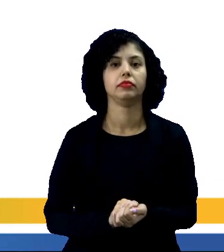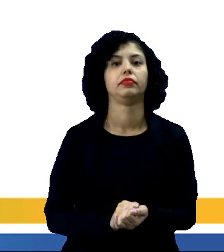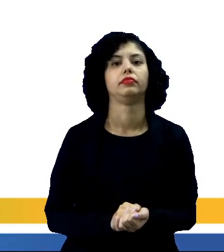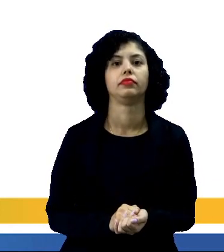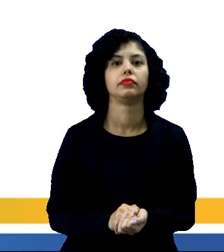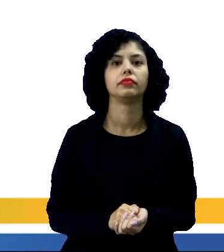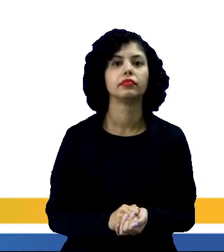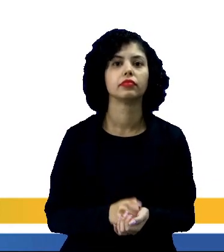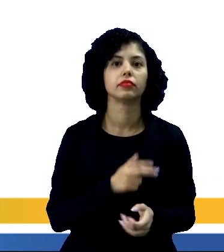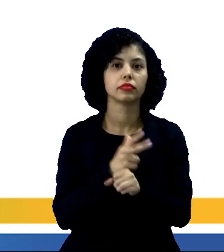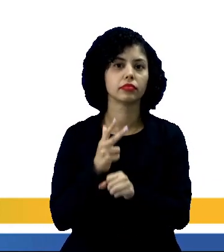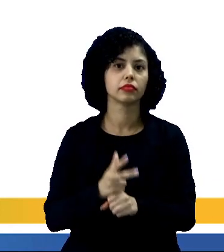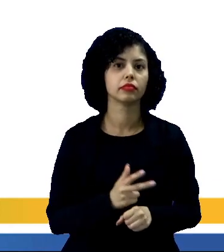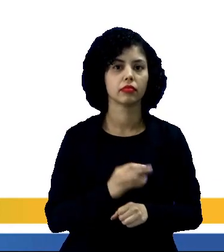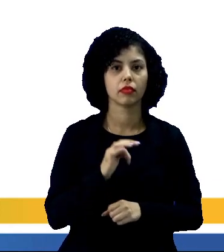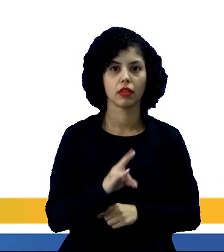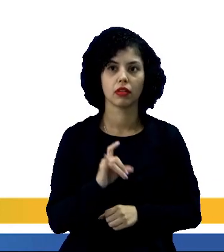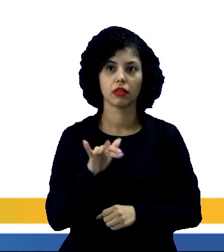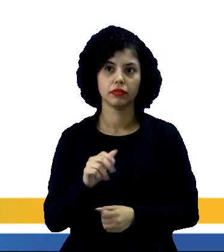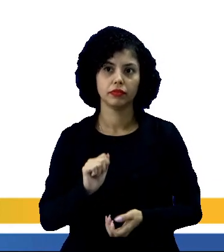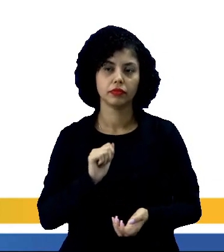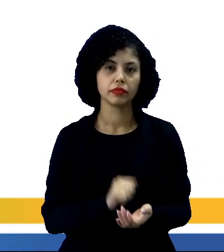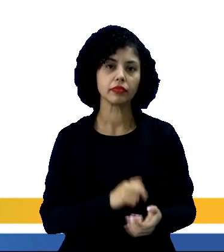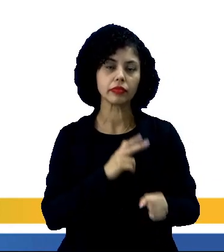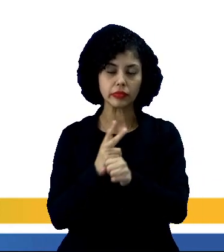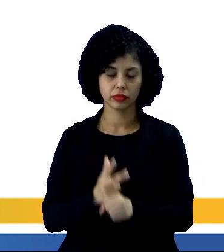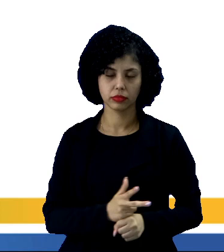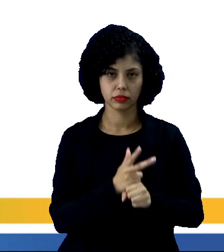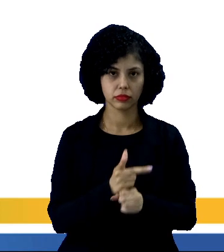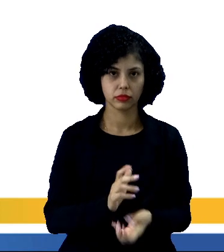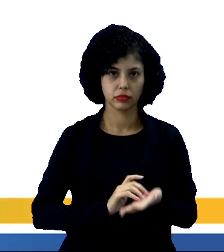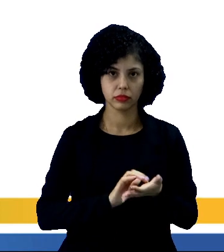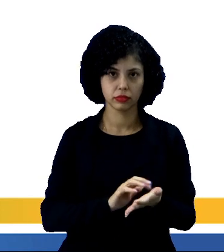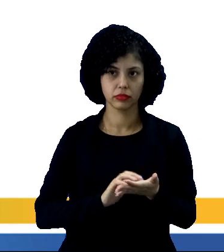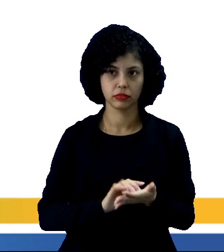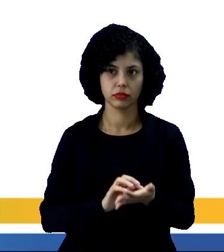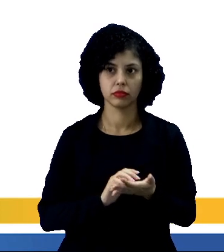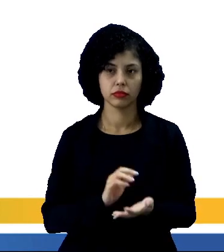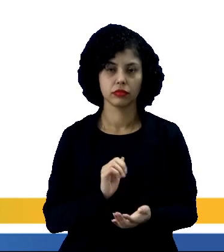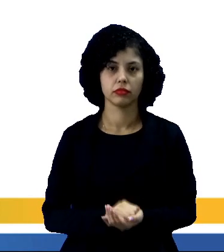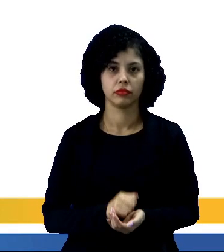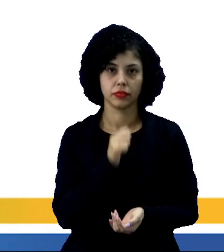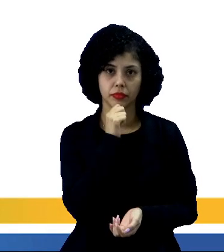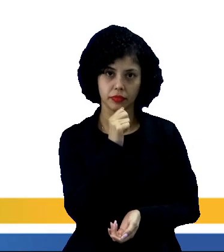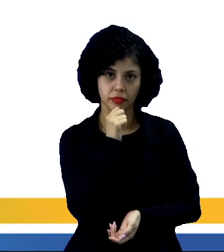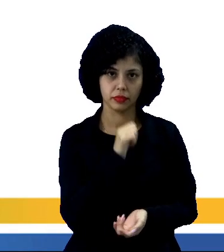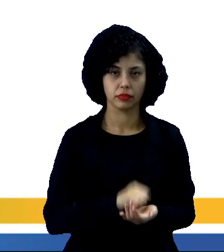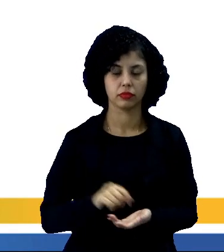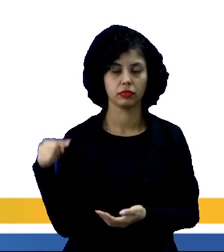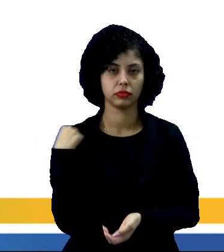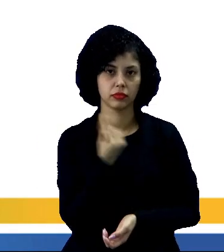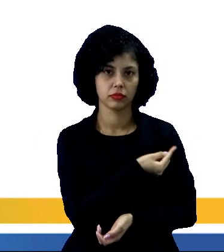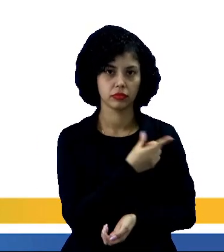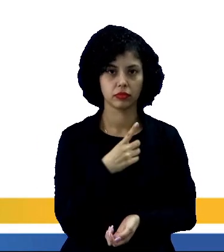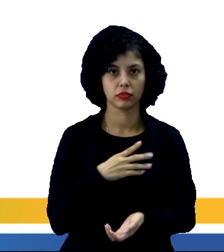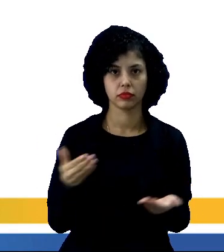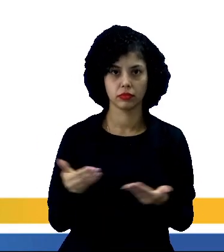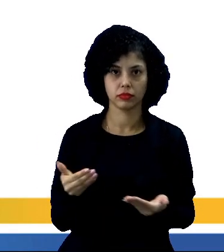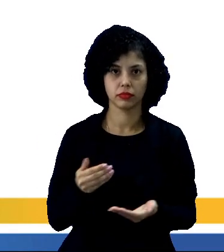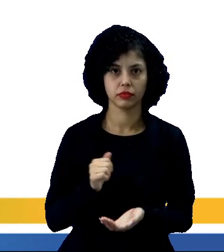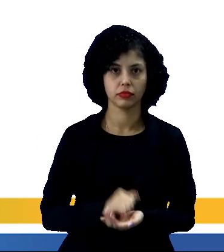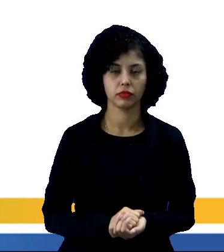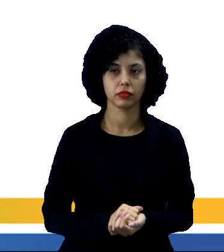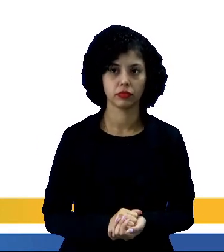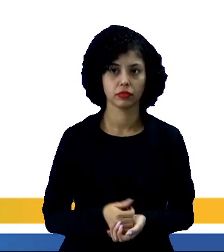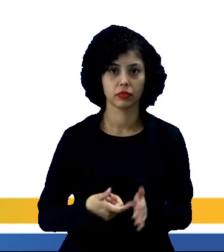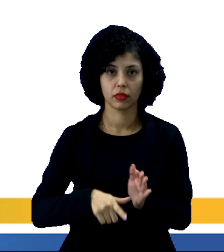são as gravações analógicas e as gravações digitais, né? Que é a gravação que a gente tem hoje, a gravação